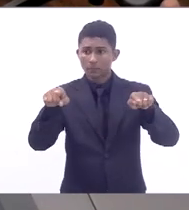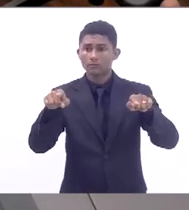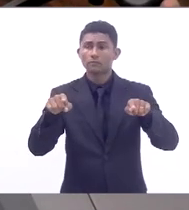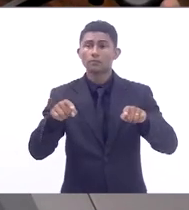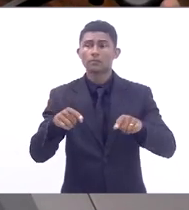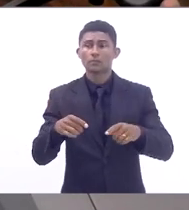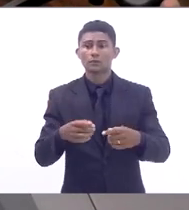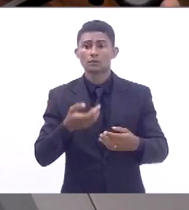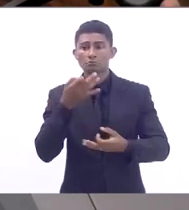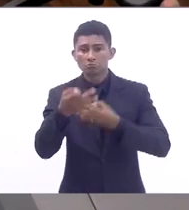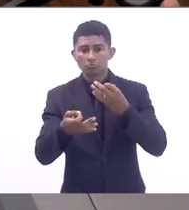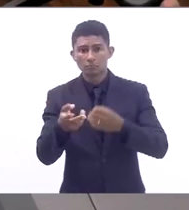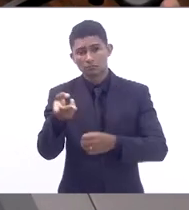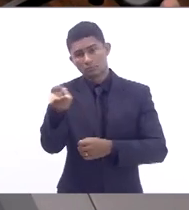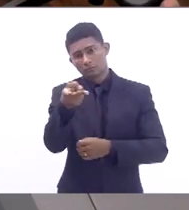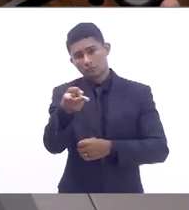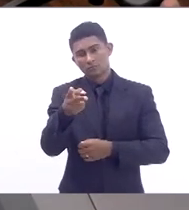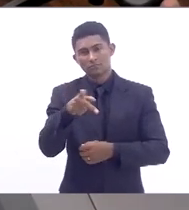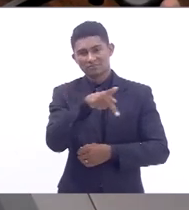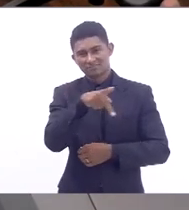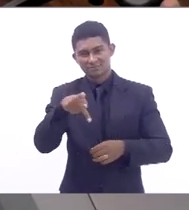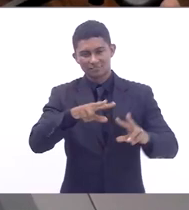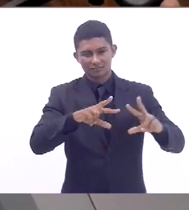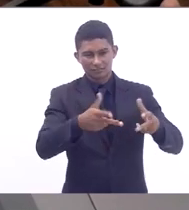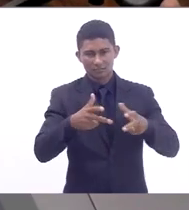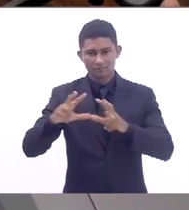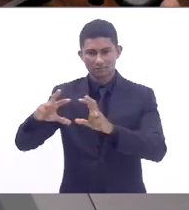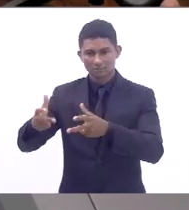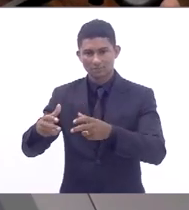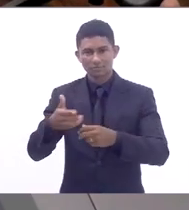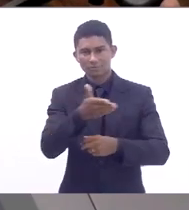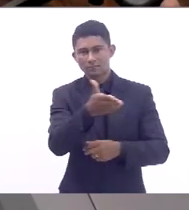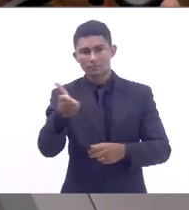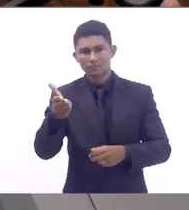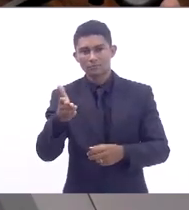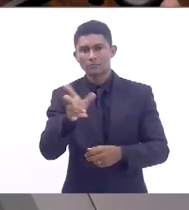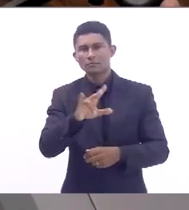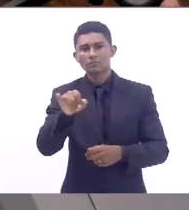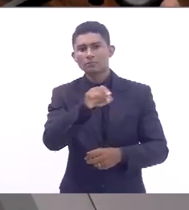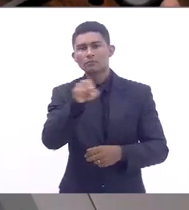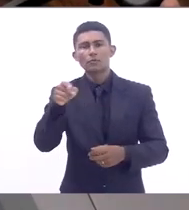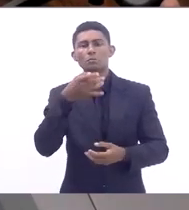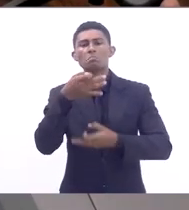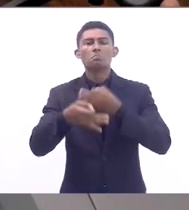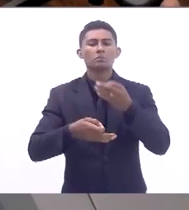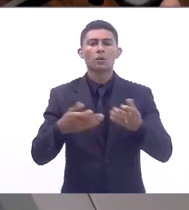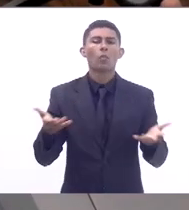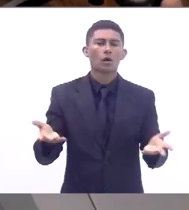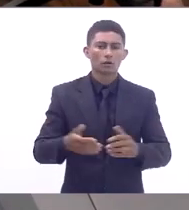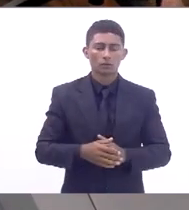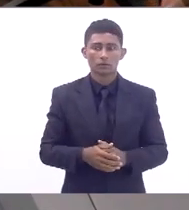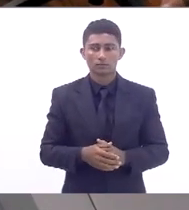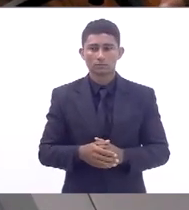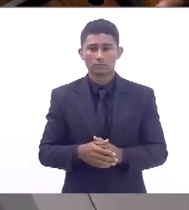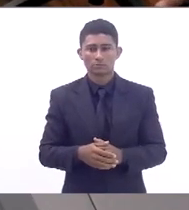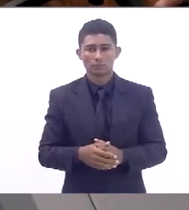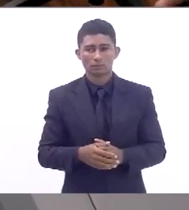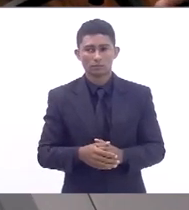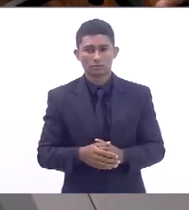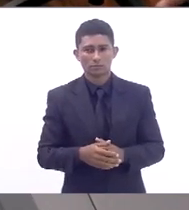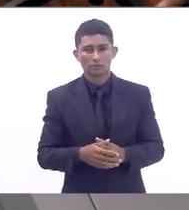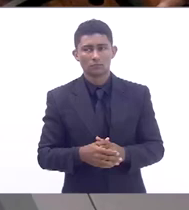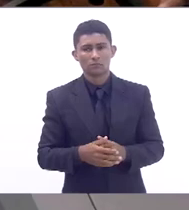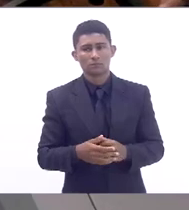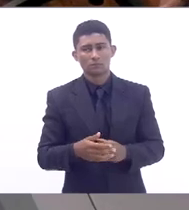como presidente dessas comissões que nos Régis vai fazer a a posição